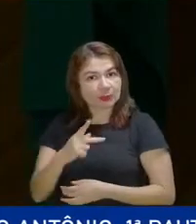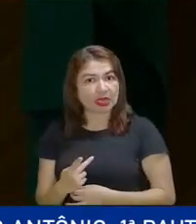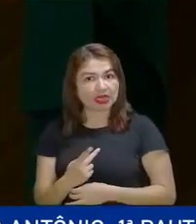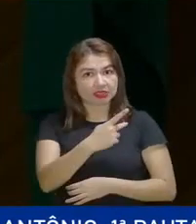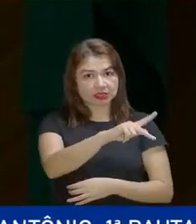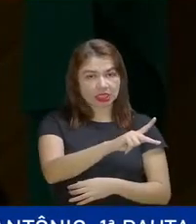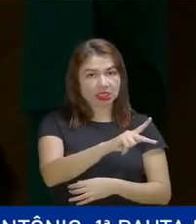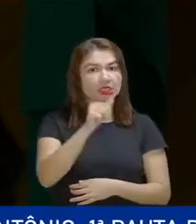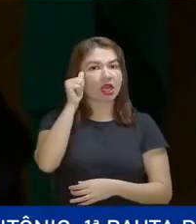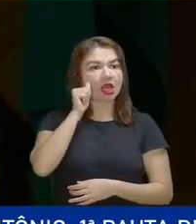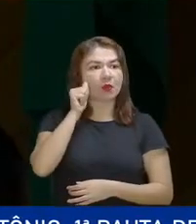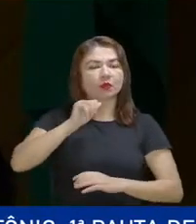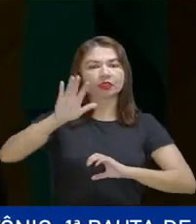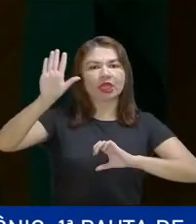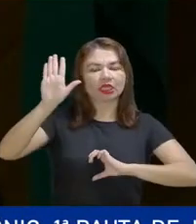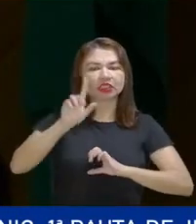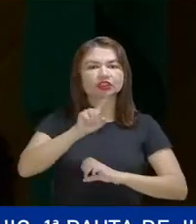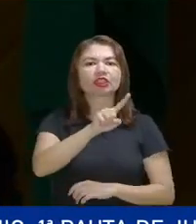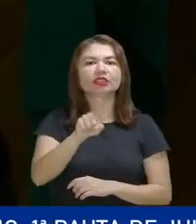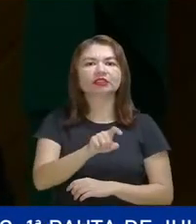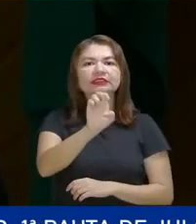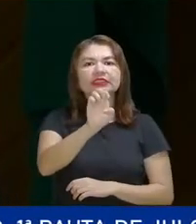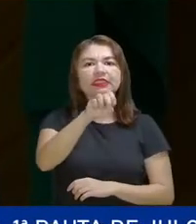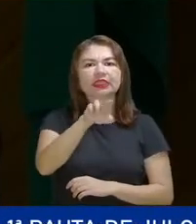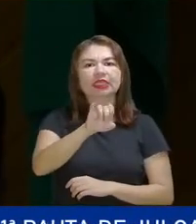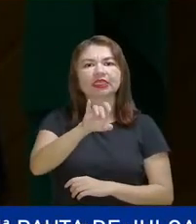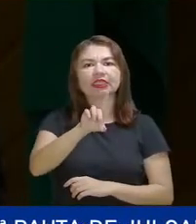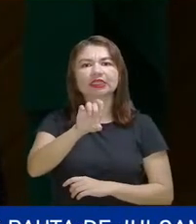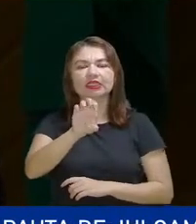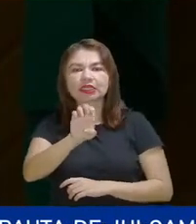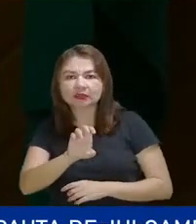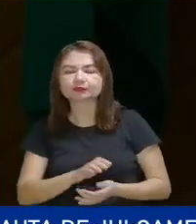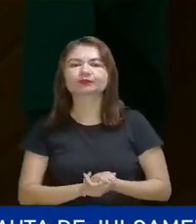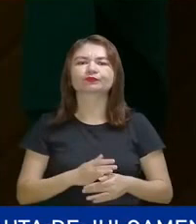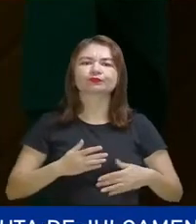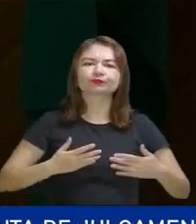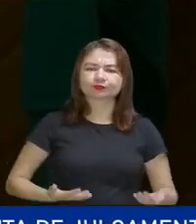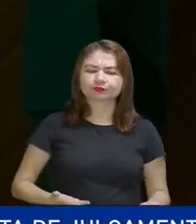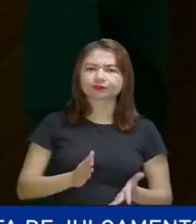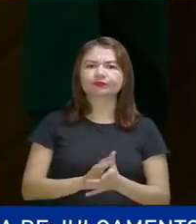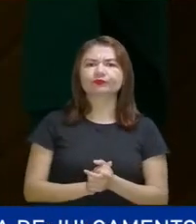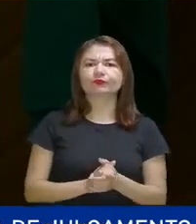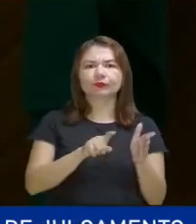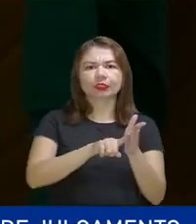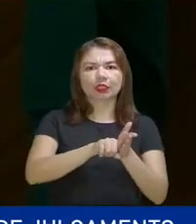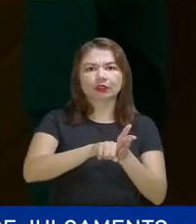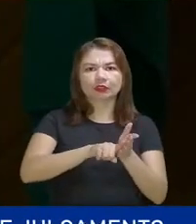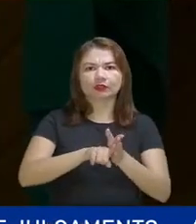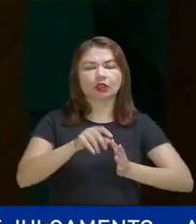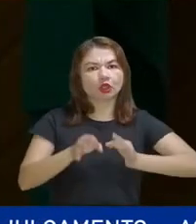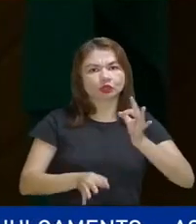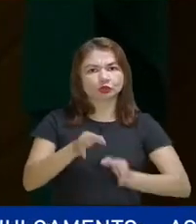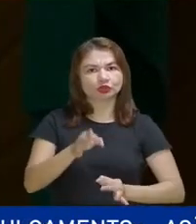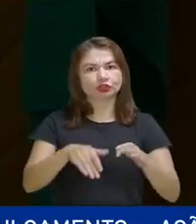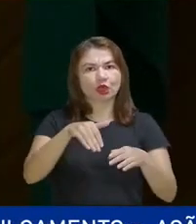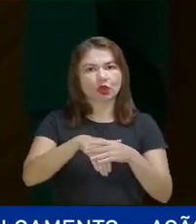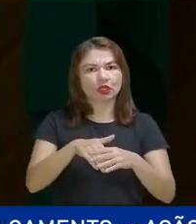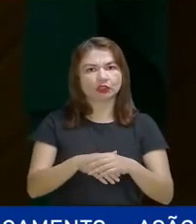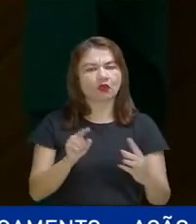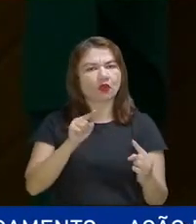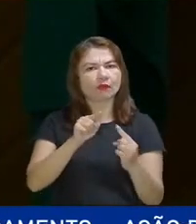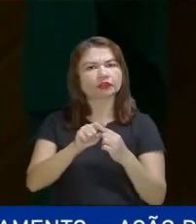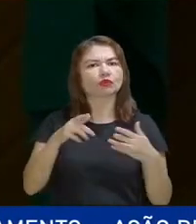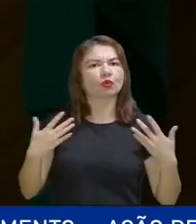também investigada Zeneide da Silva Costa. Pois bem, é sabido que a ação de investigação judicial eleitoral